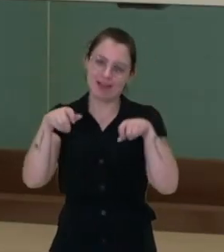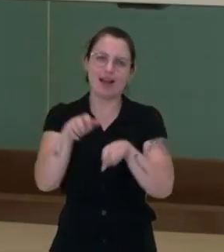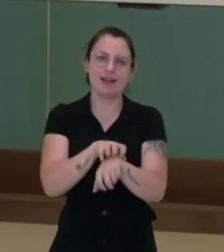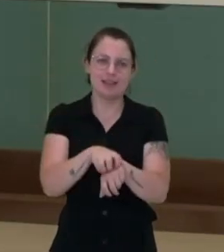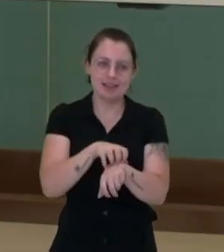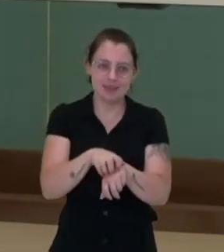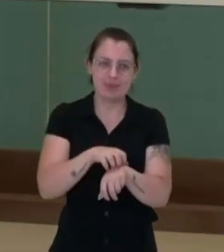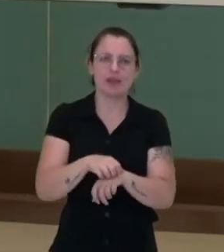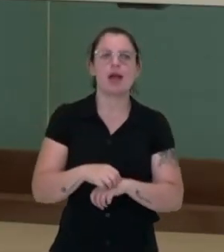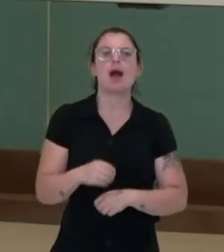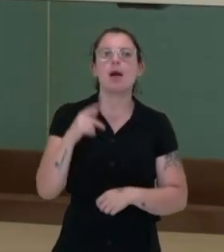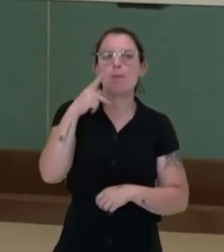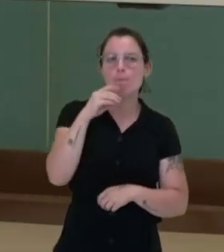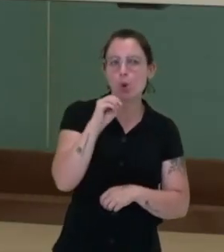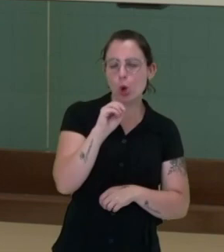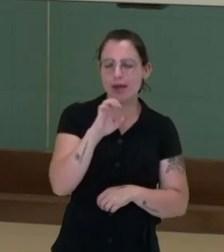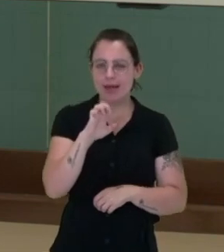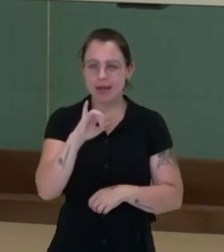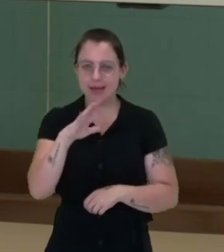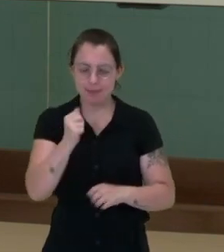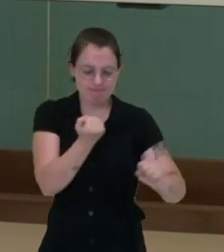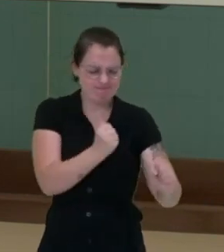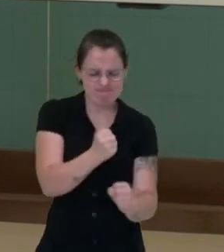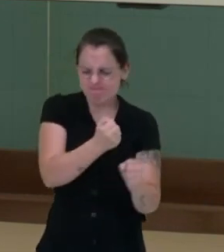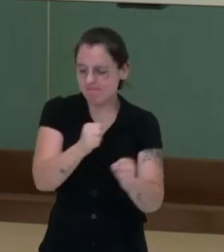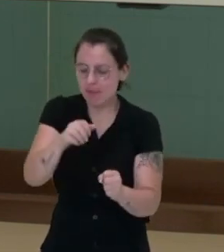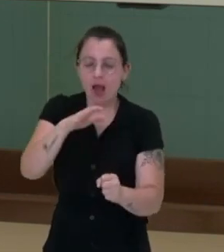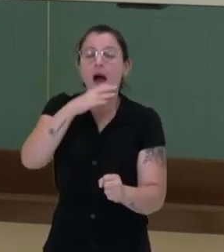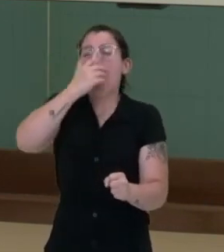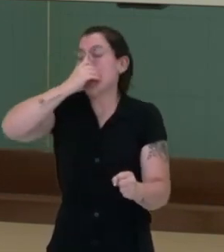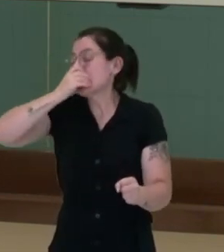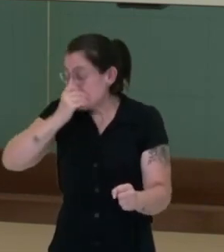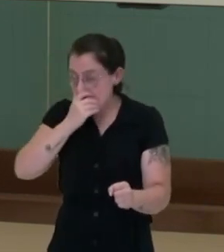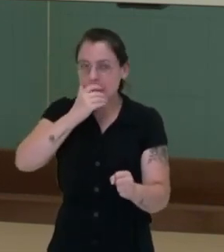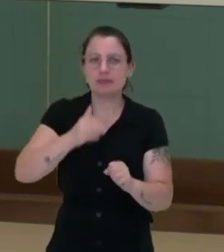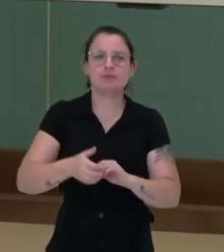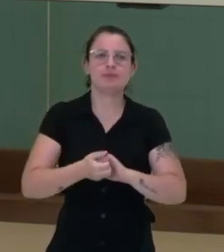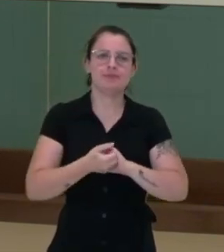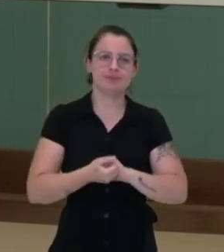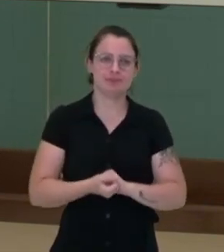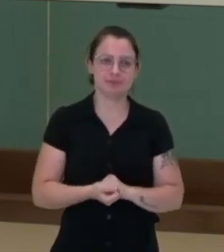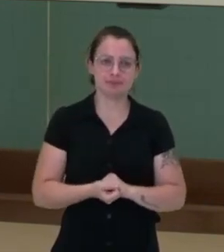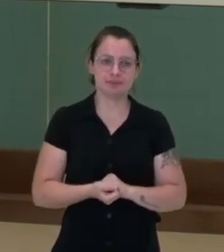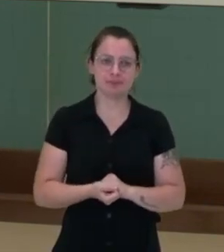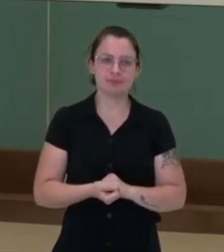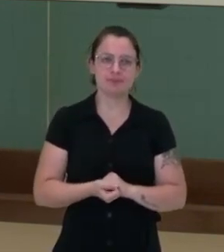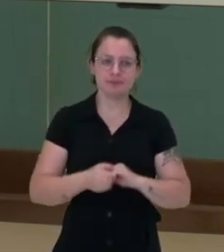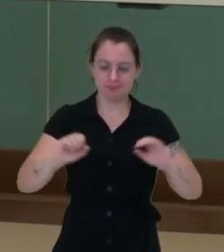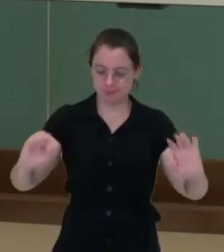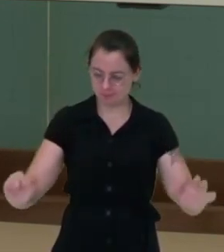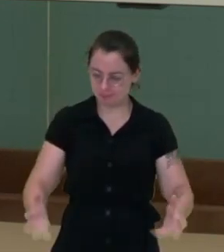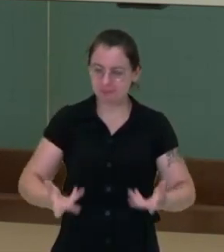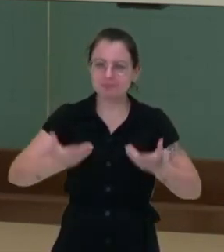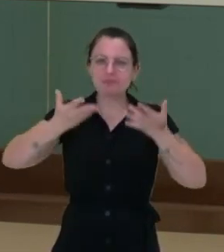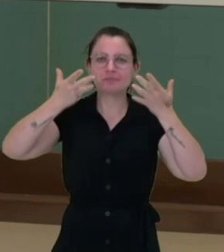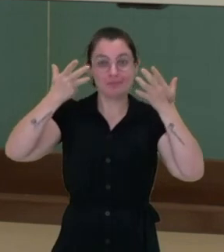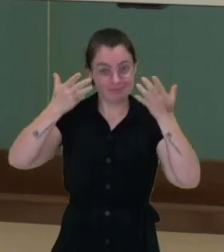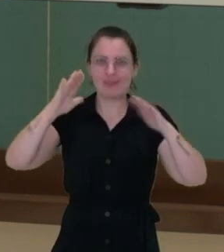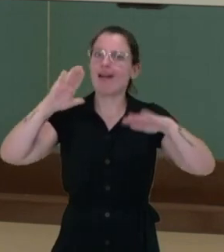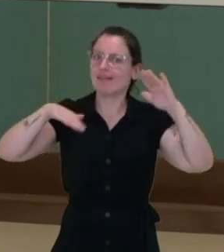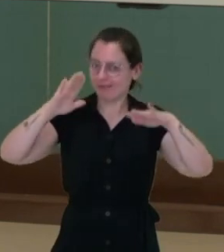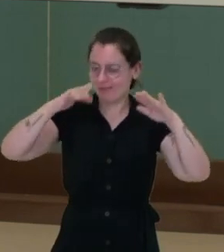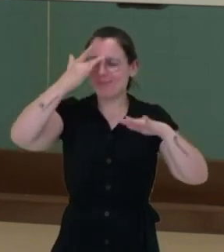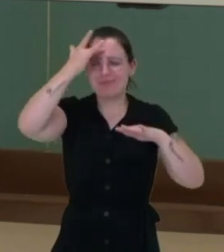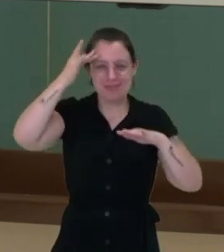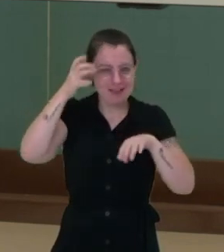à poeira. Então, por exemplo, limpando a casa, varrendo ali o chão, levanta a poeira e as pessoas